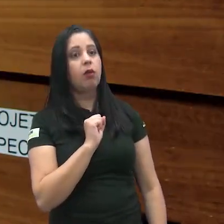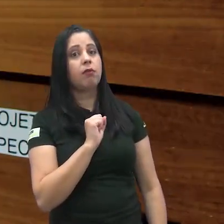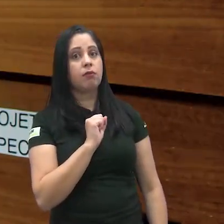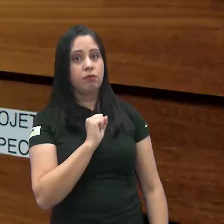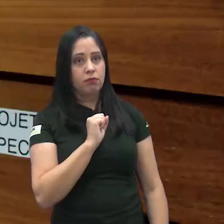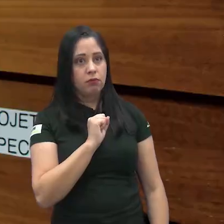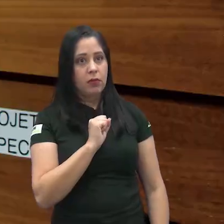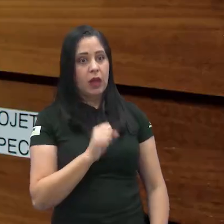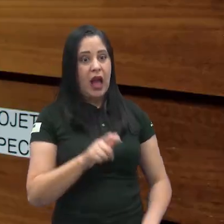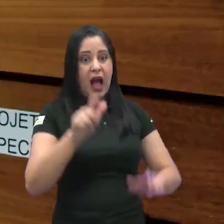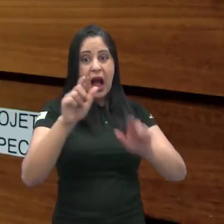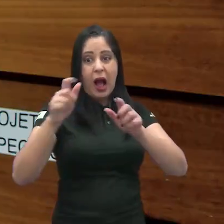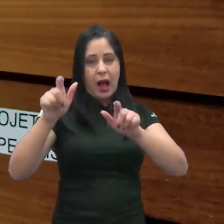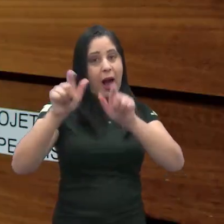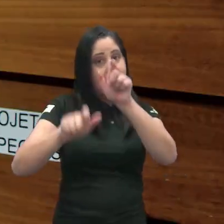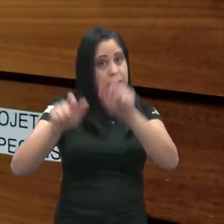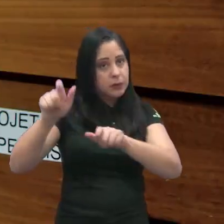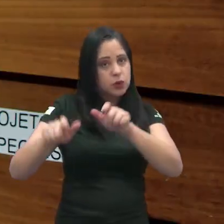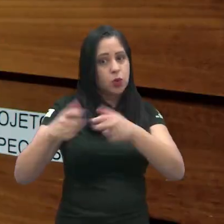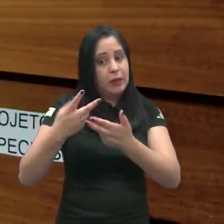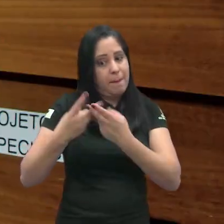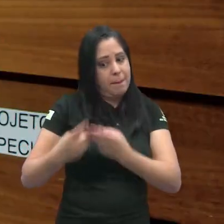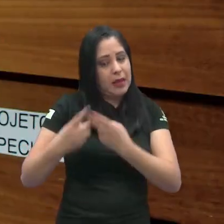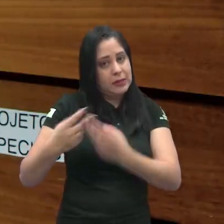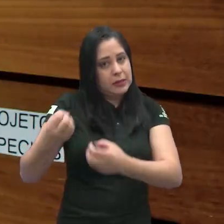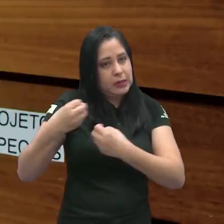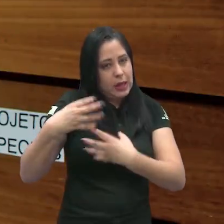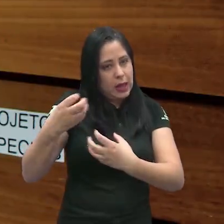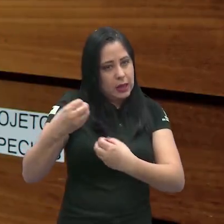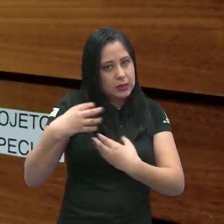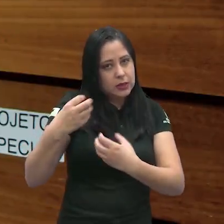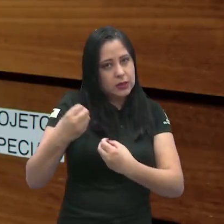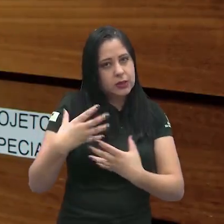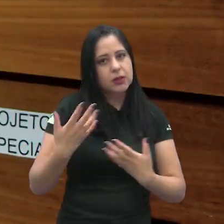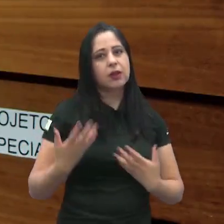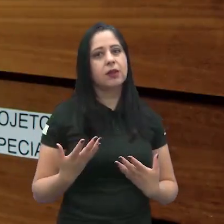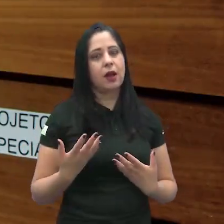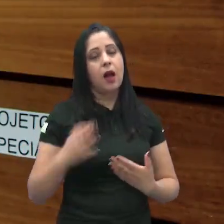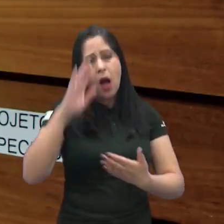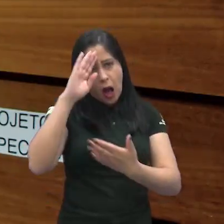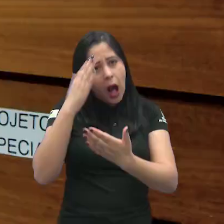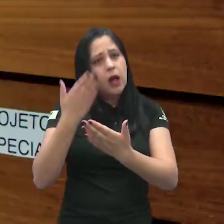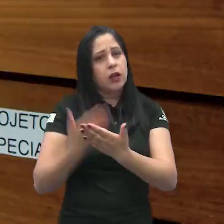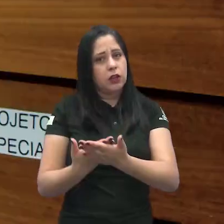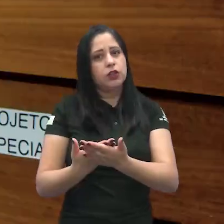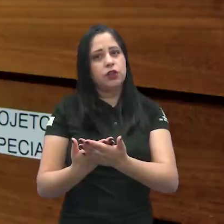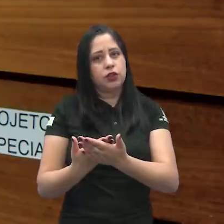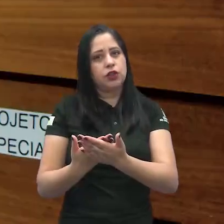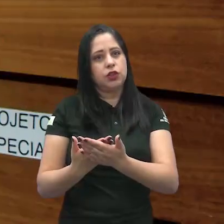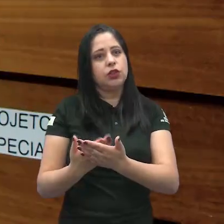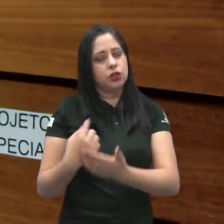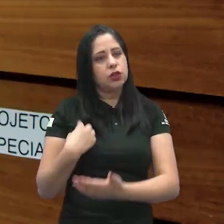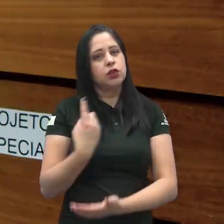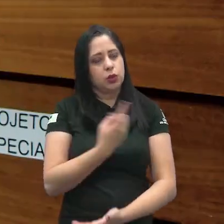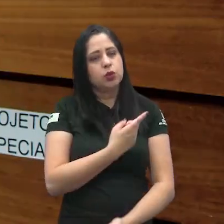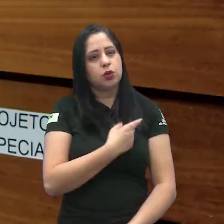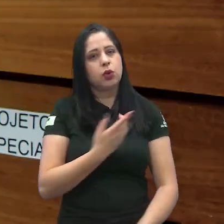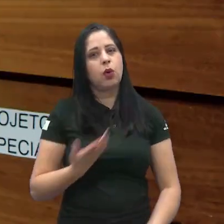eles têm paciência de ensinar, eles têm essa confiança na pessoa em si,